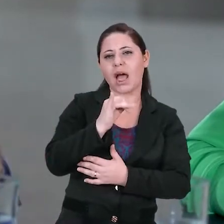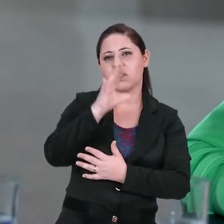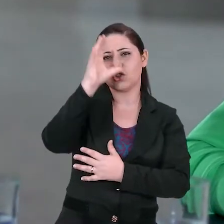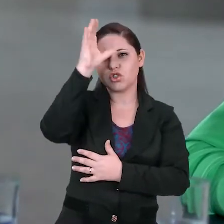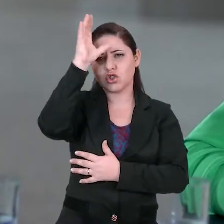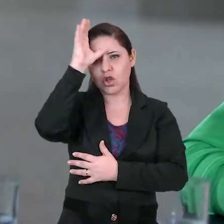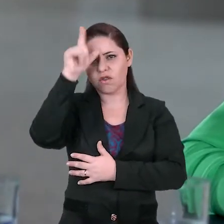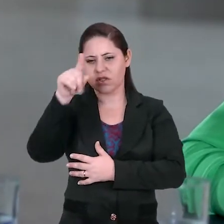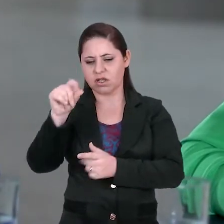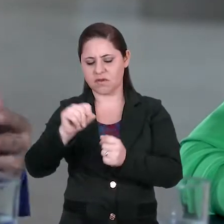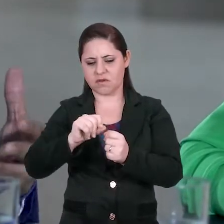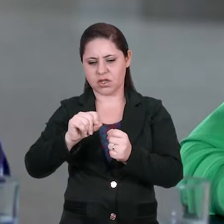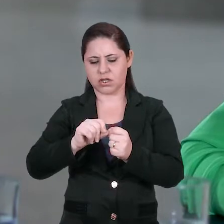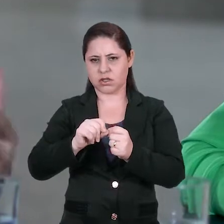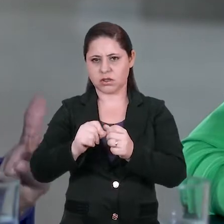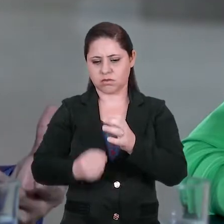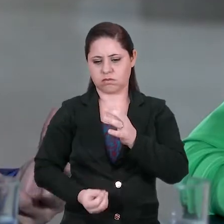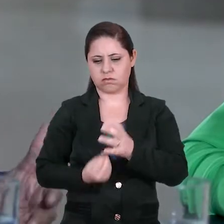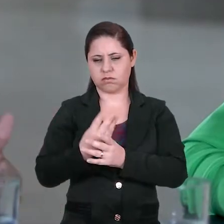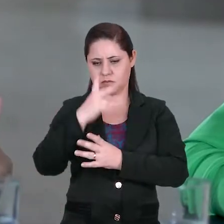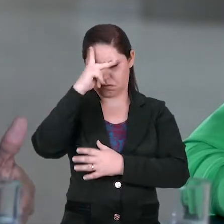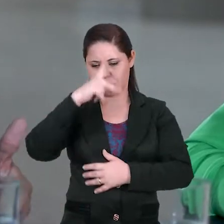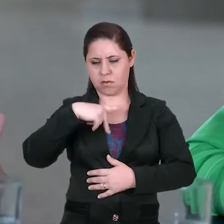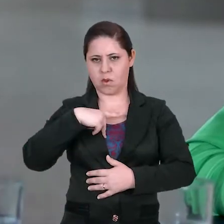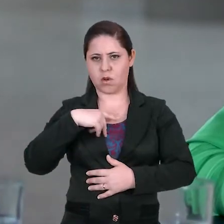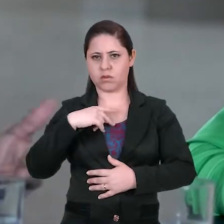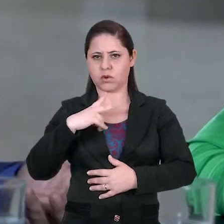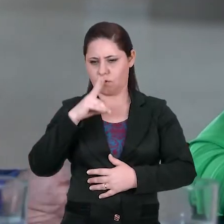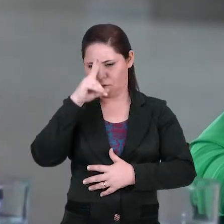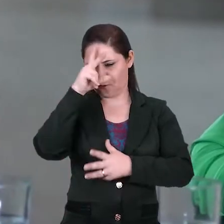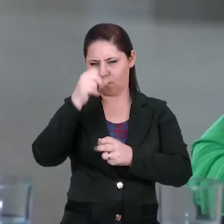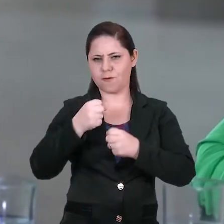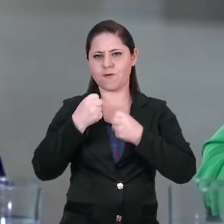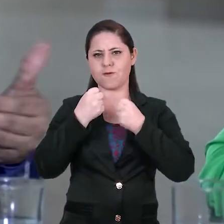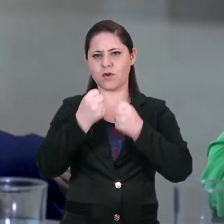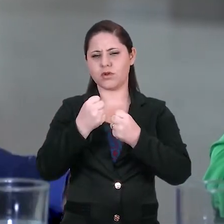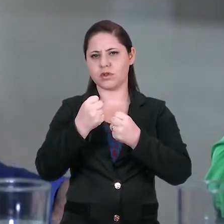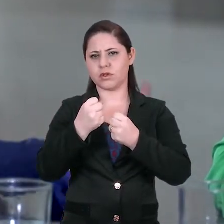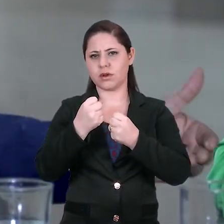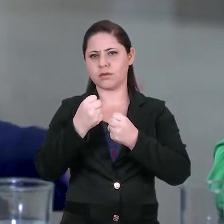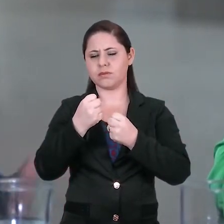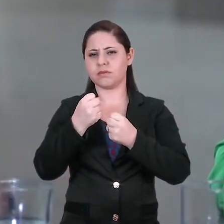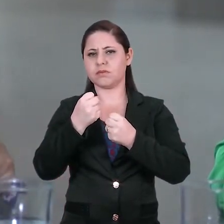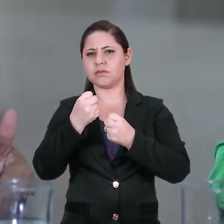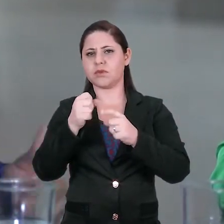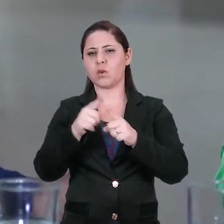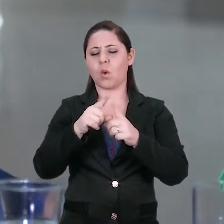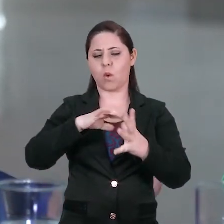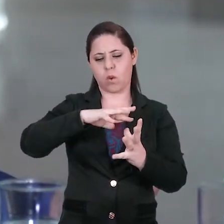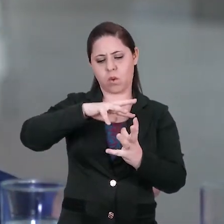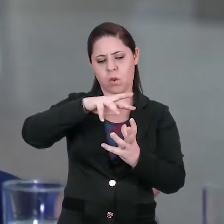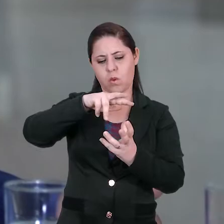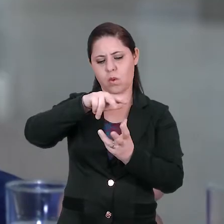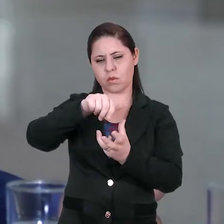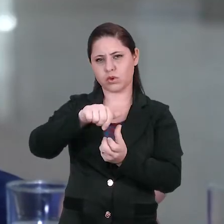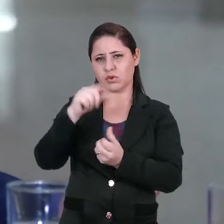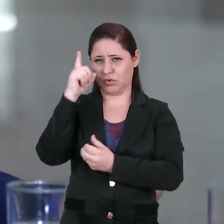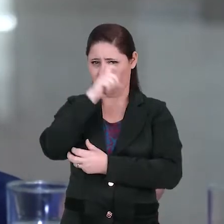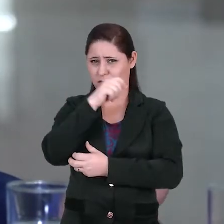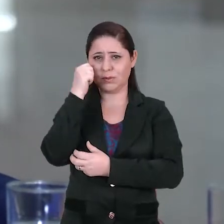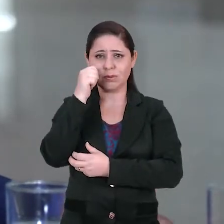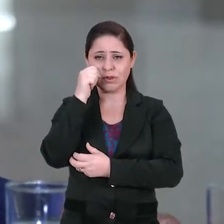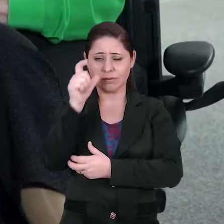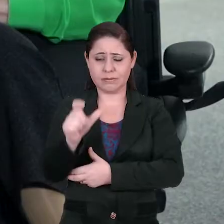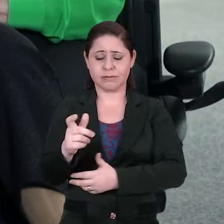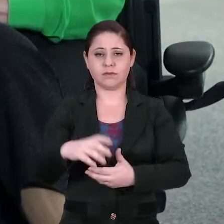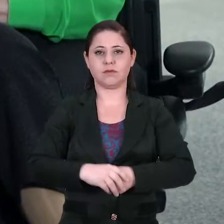tio, e você é uma mulher que se fez por si mesma. Como é que você conseguiu força para lidar para um mundo ainda tão árido